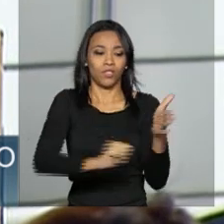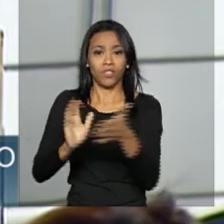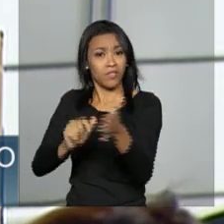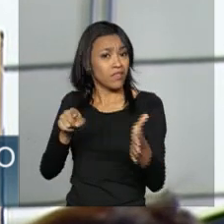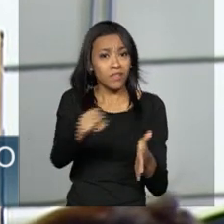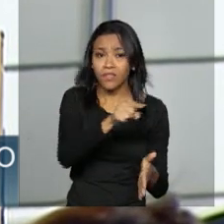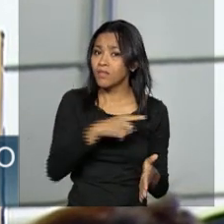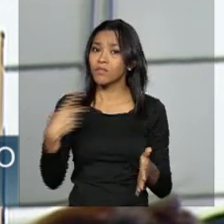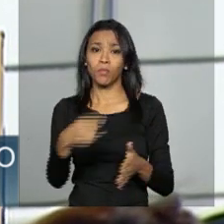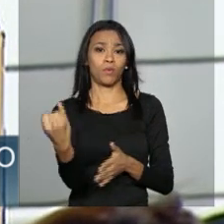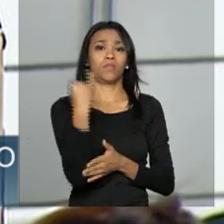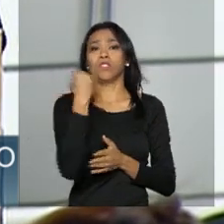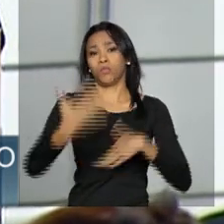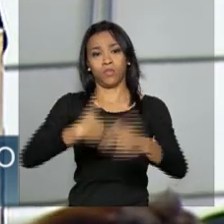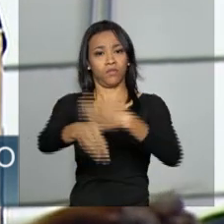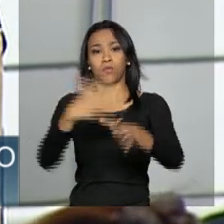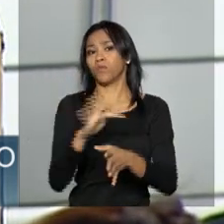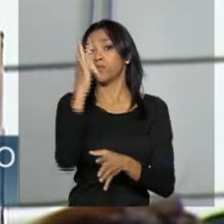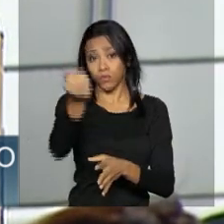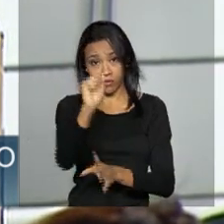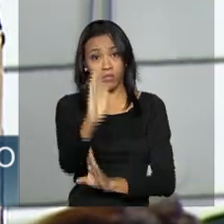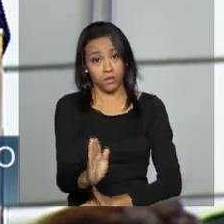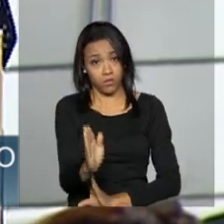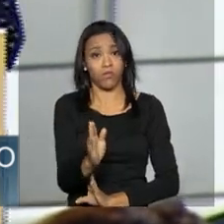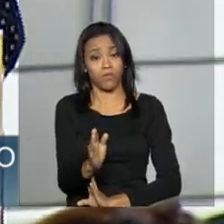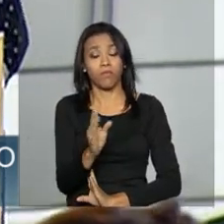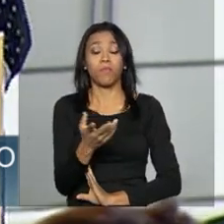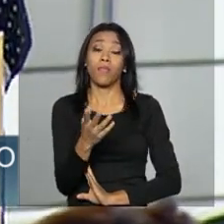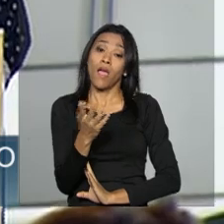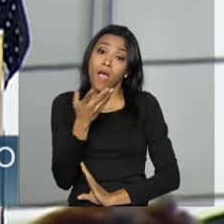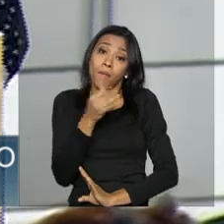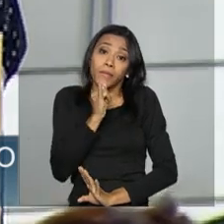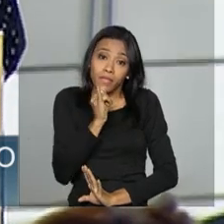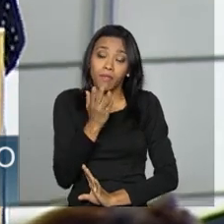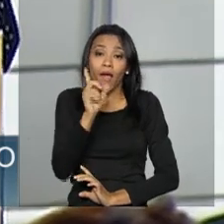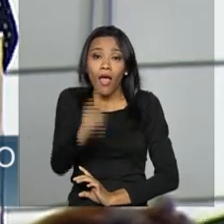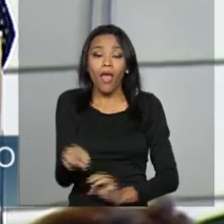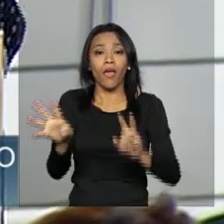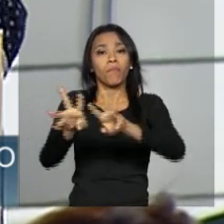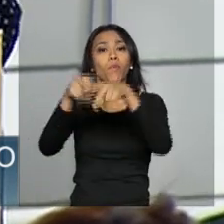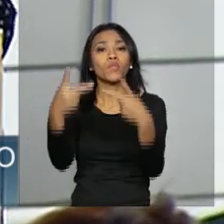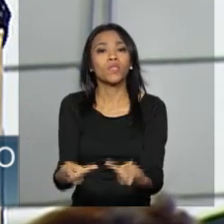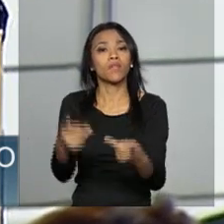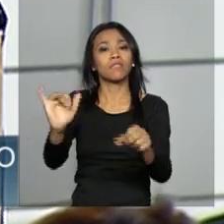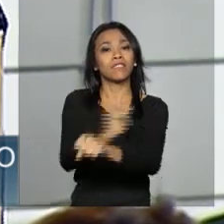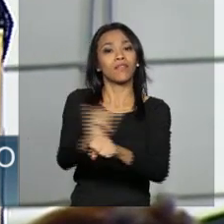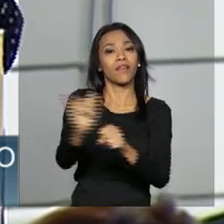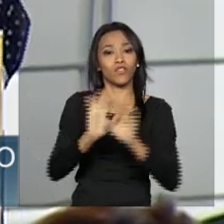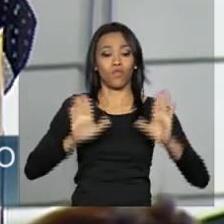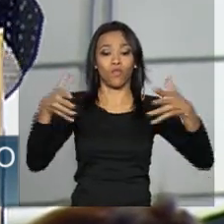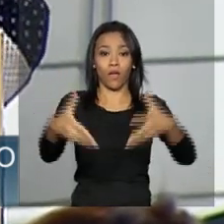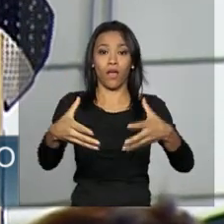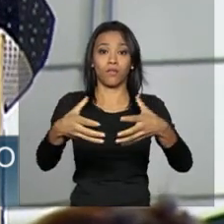do desenvolvimento e para o futuro do Brasil. Esse é o caso dos projetos estratégicos das Forças